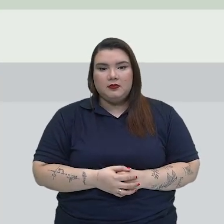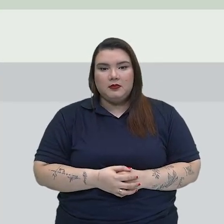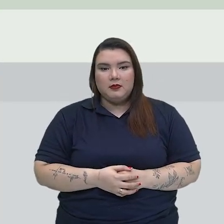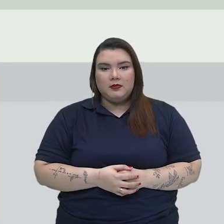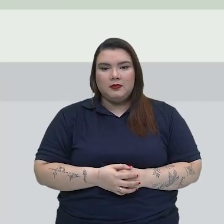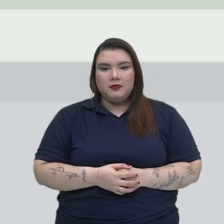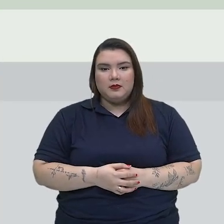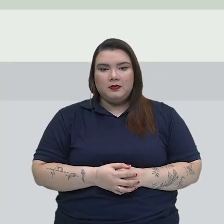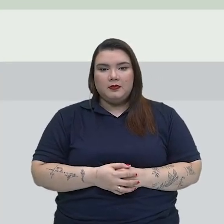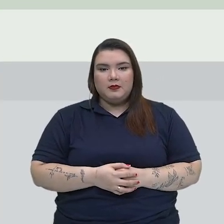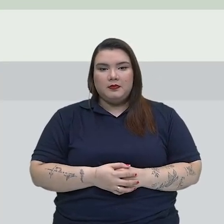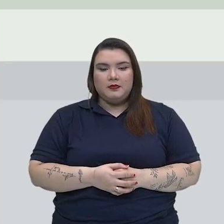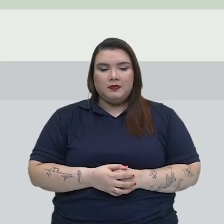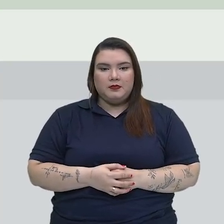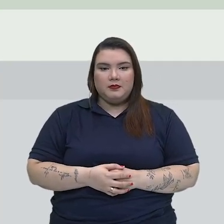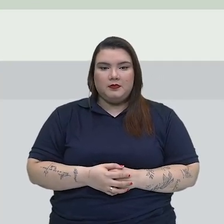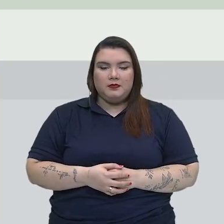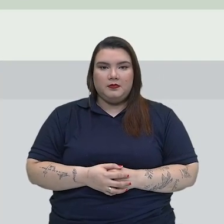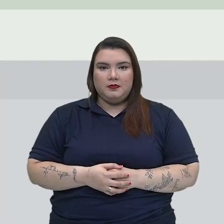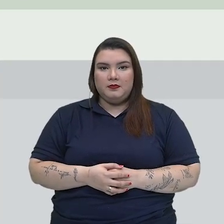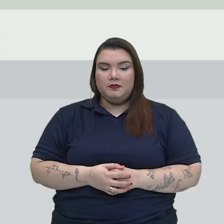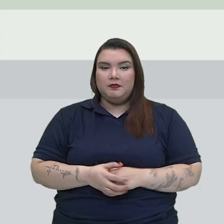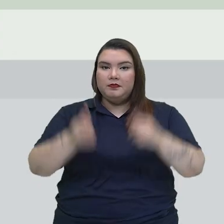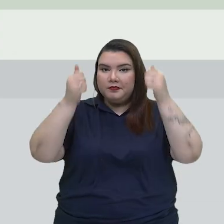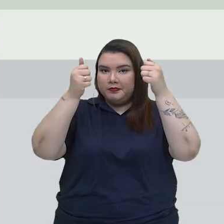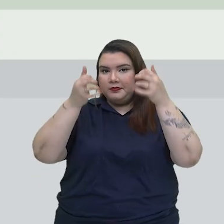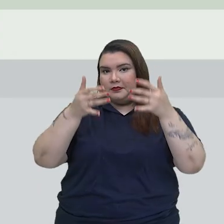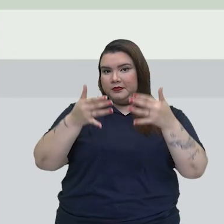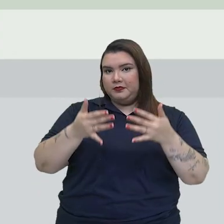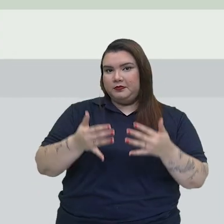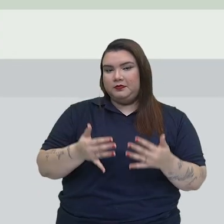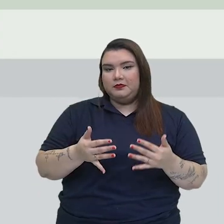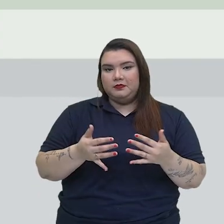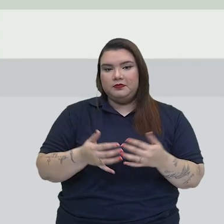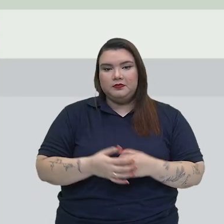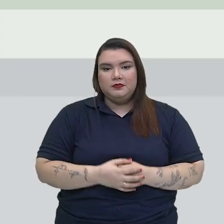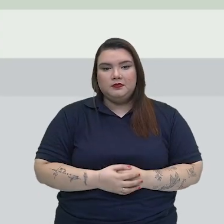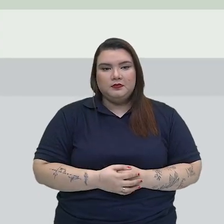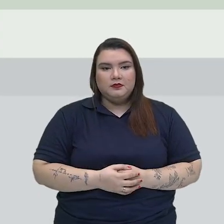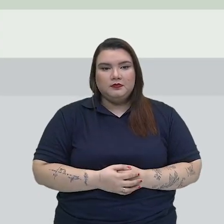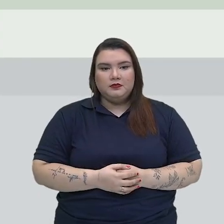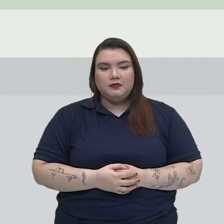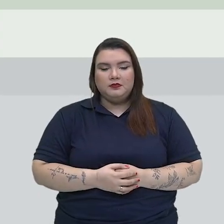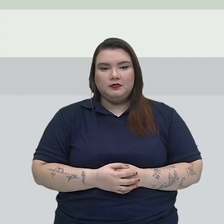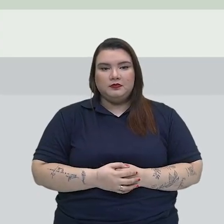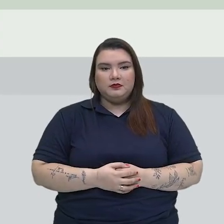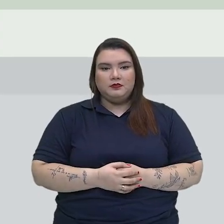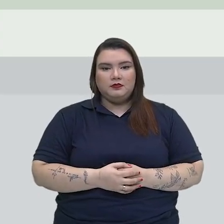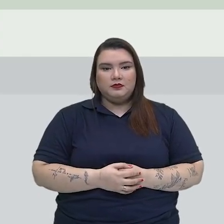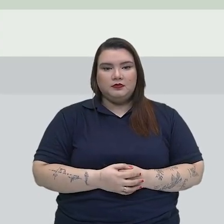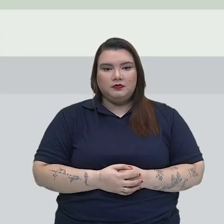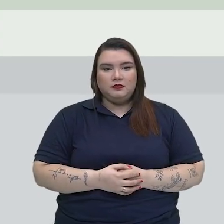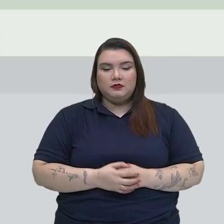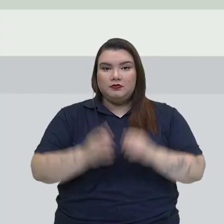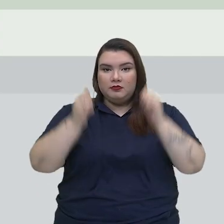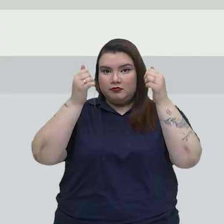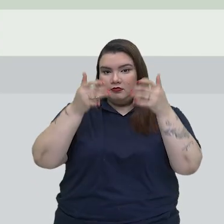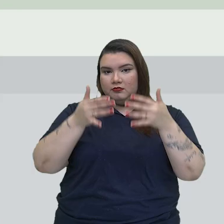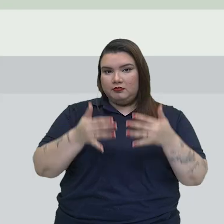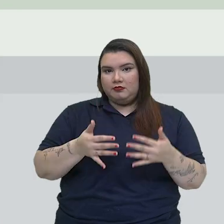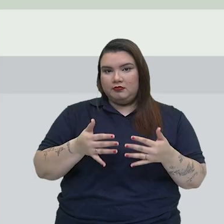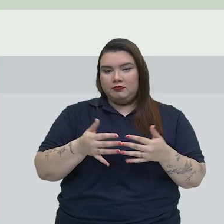explain, explicar. To explain, explicar. To explain,